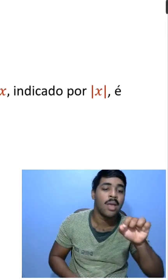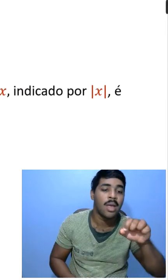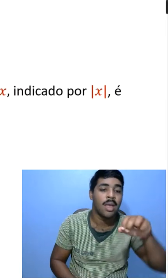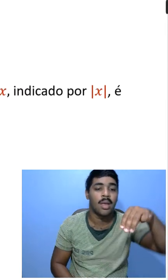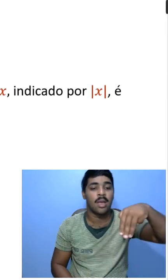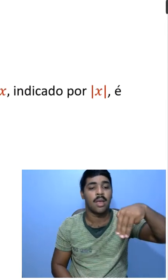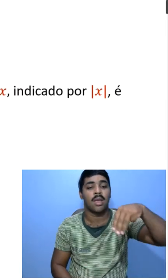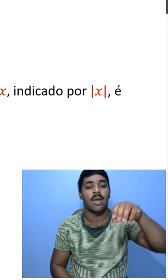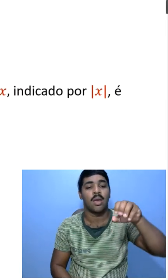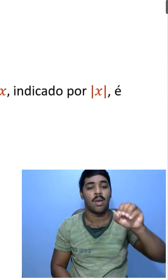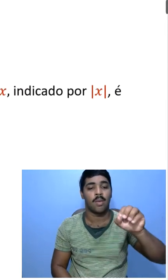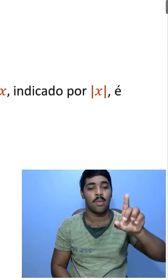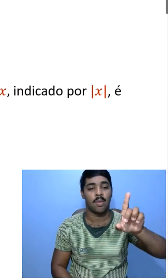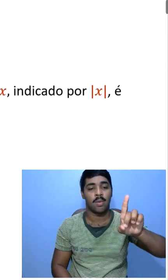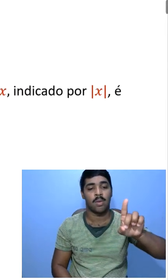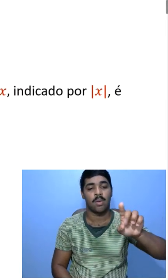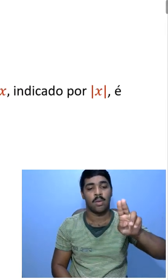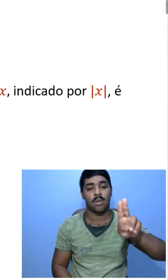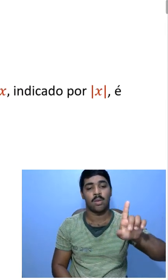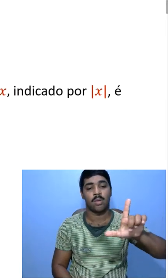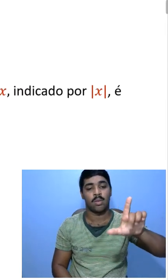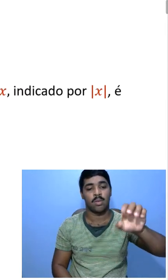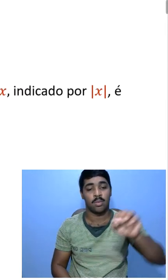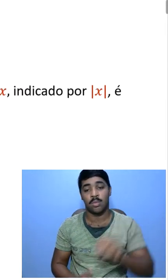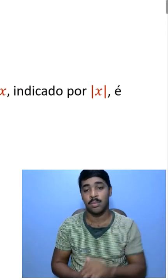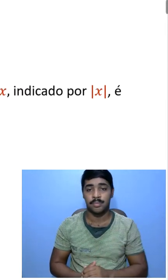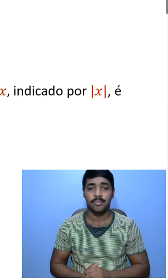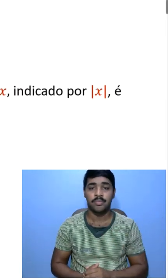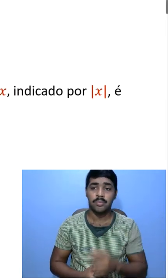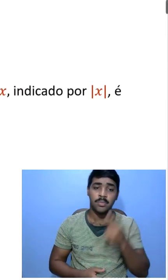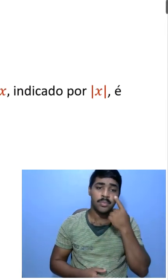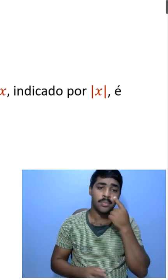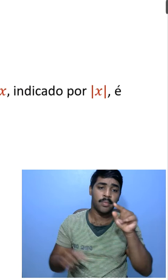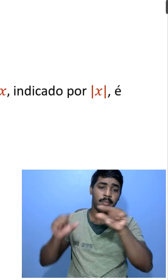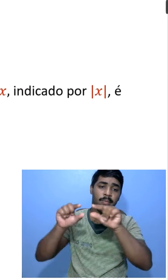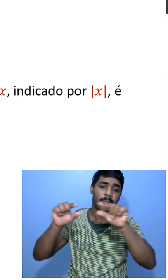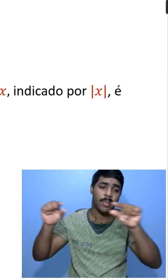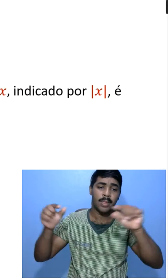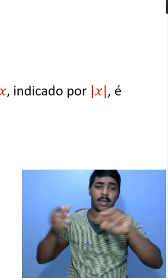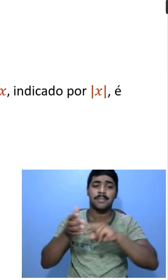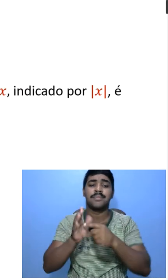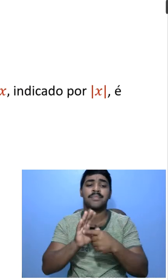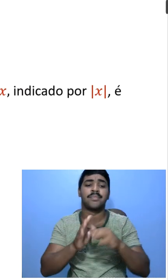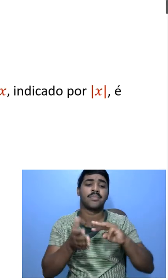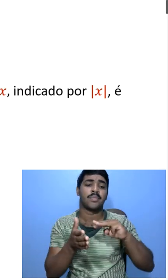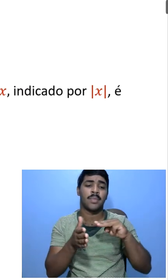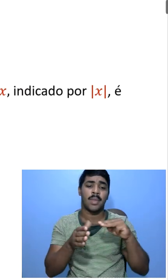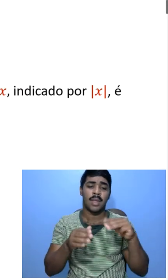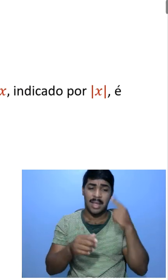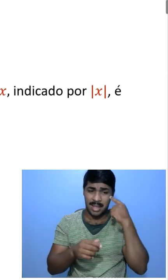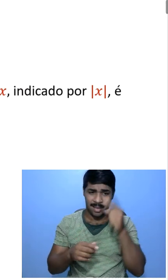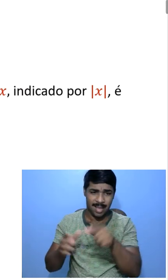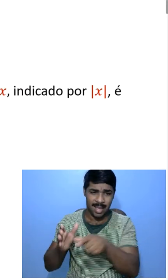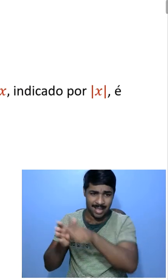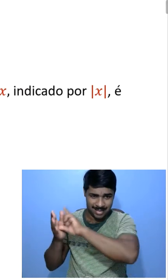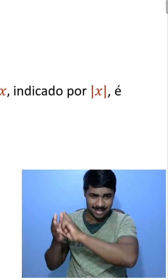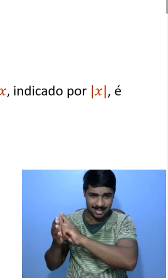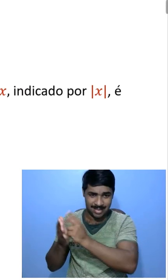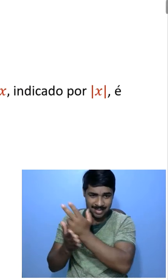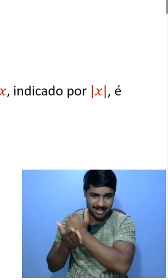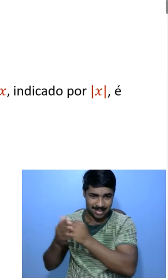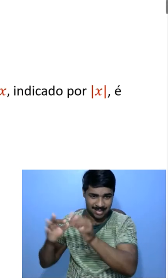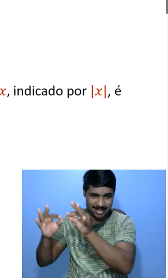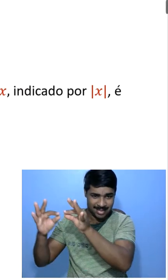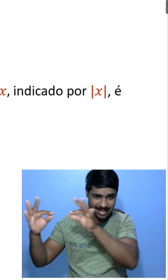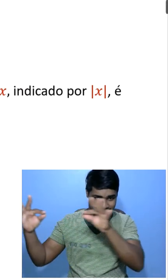Então, o que é um módulo de um número real? Aqui é a definição matemática do que eu falei usando desenhos. Definição: o módulo,